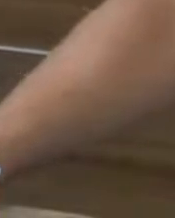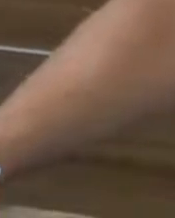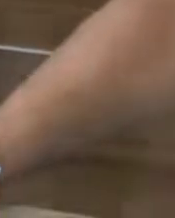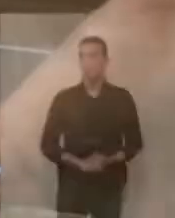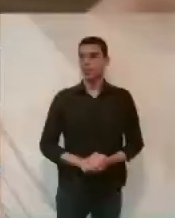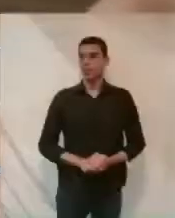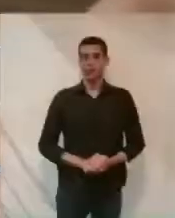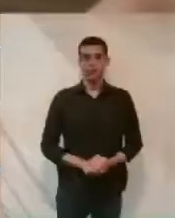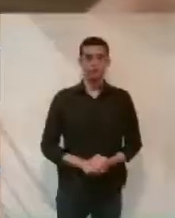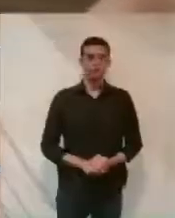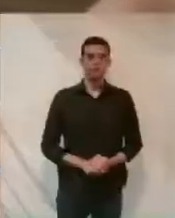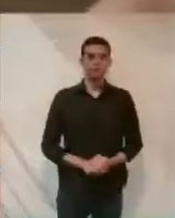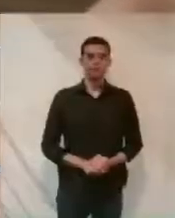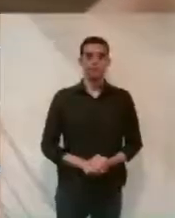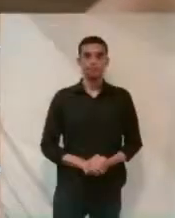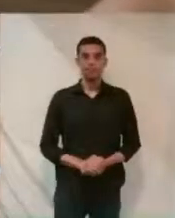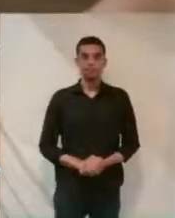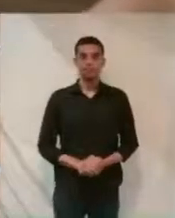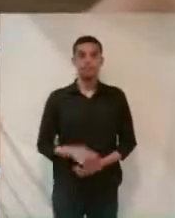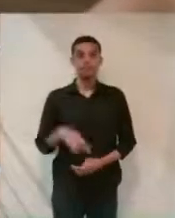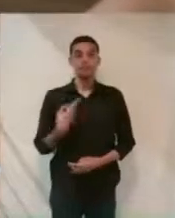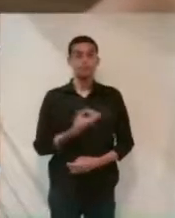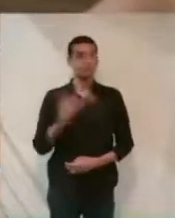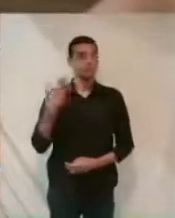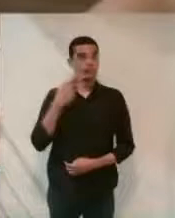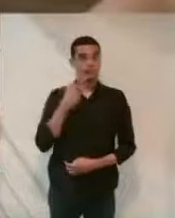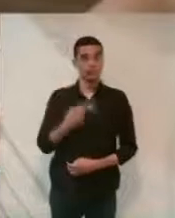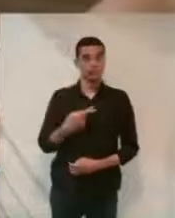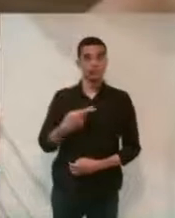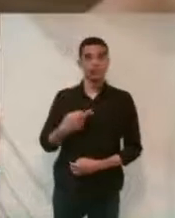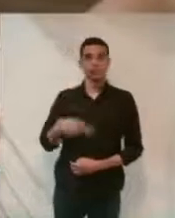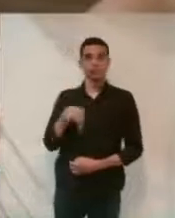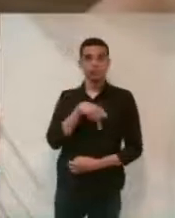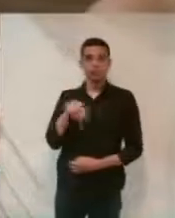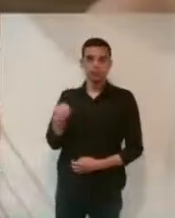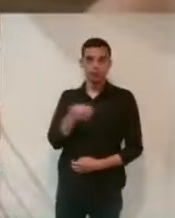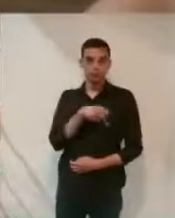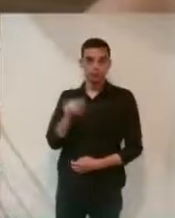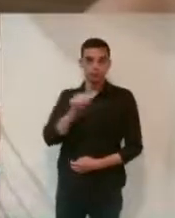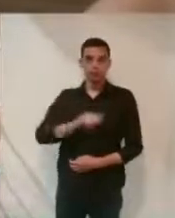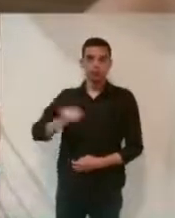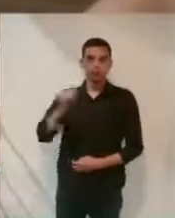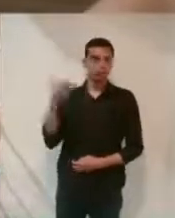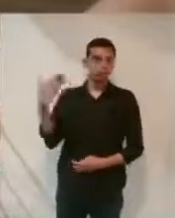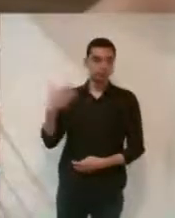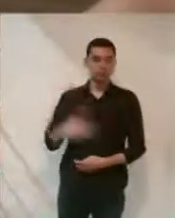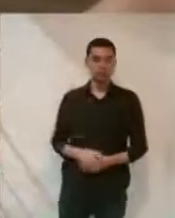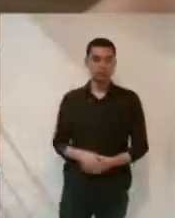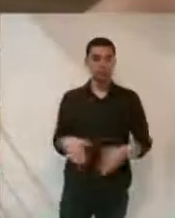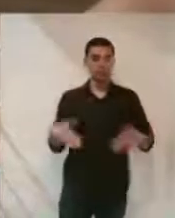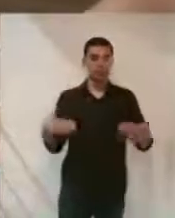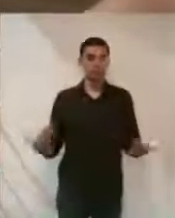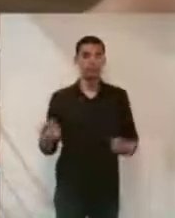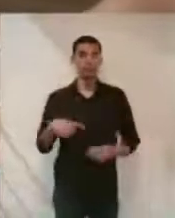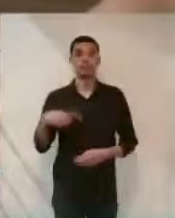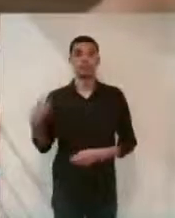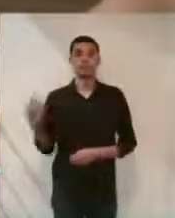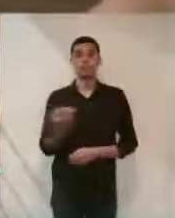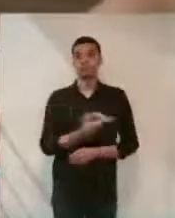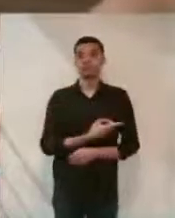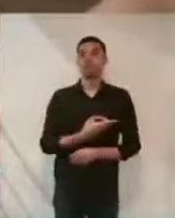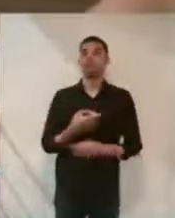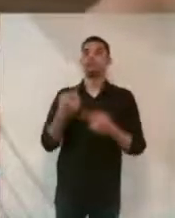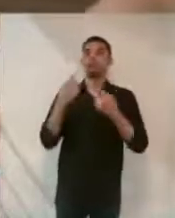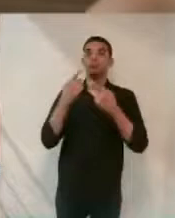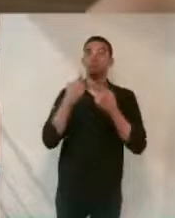já foi falado pelo nosso presidente da associação mais cedo. Então, nós desejamos,